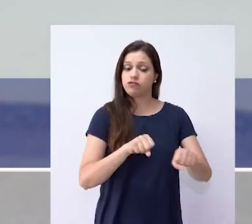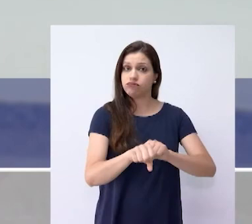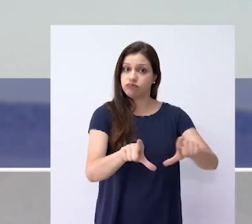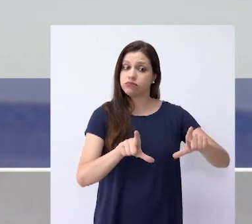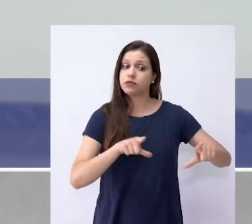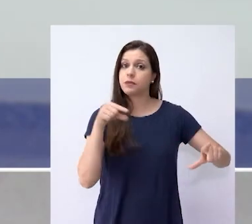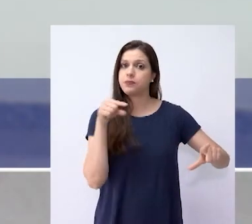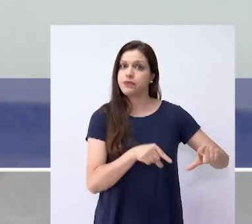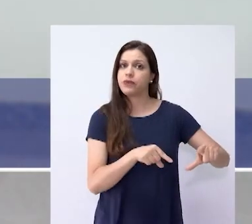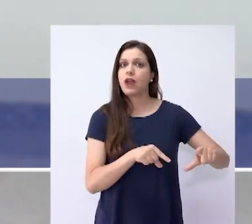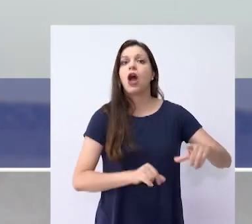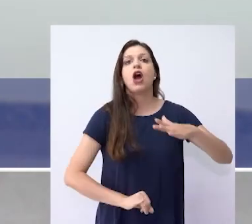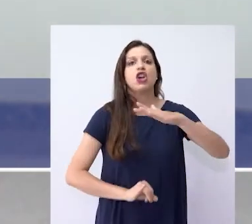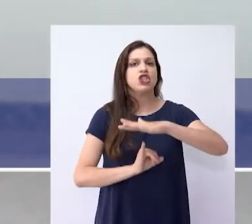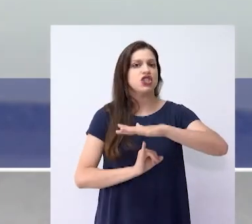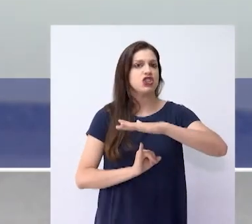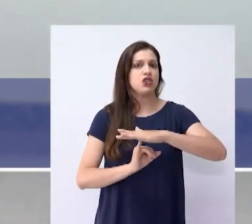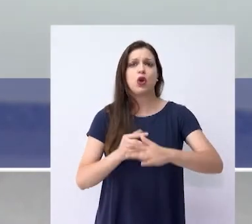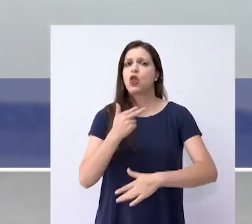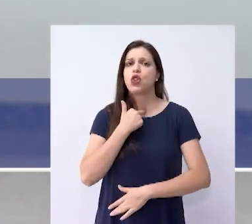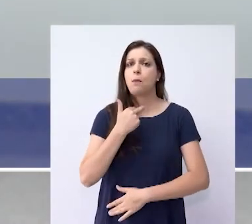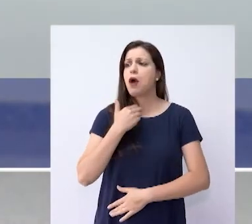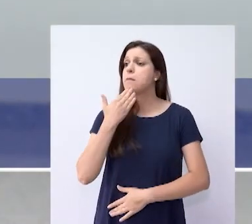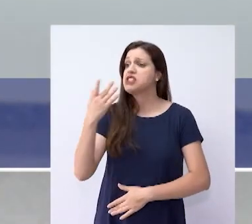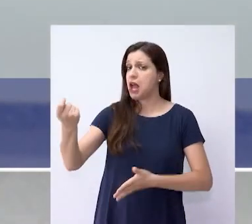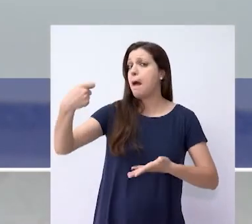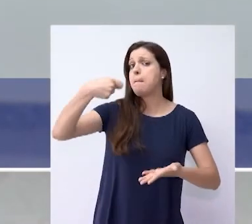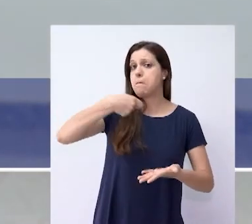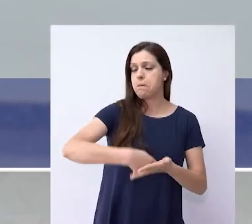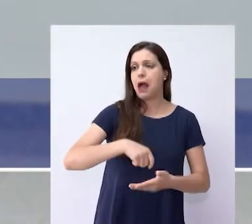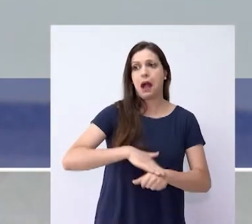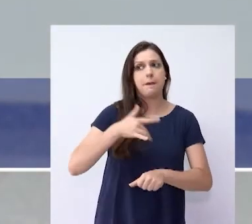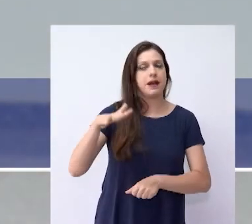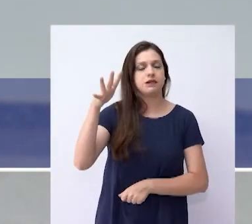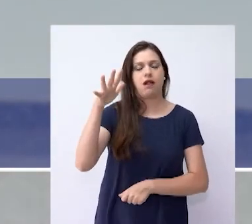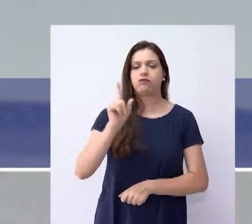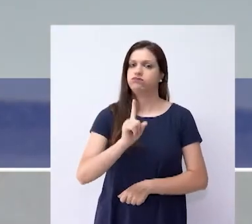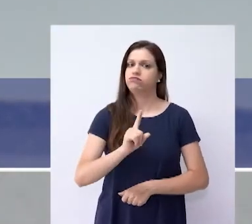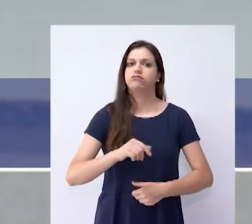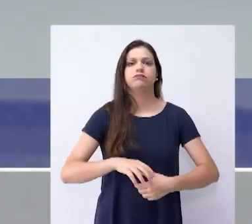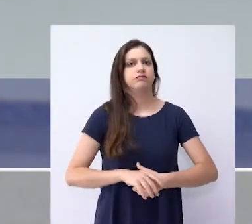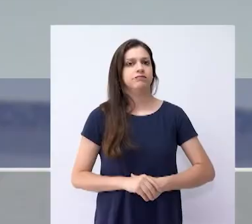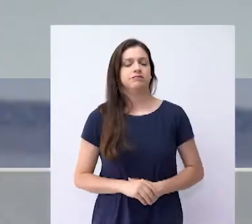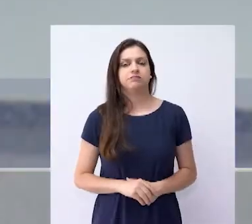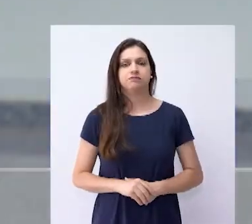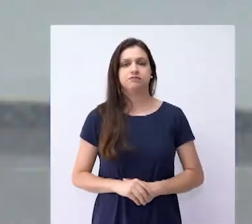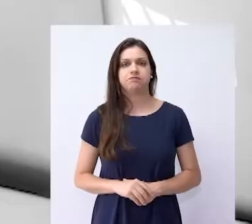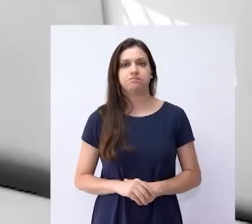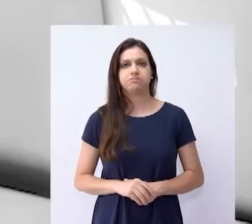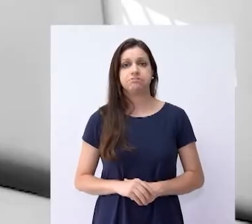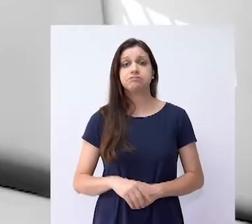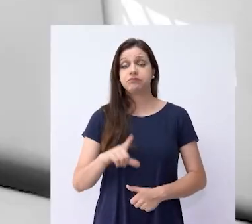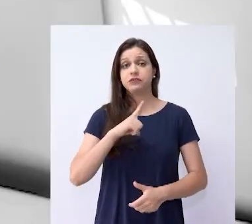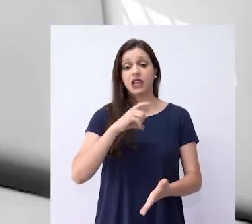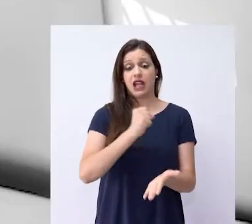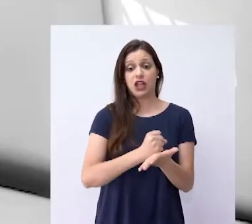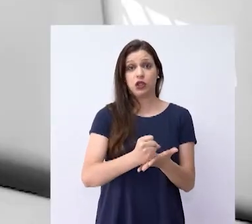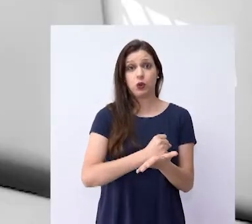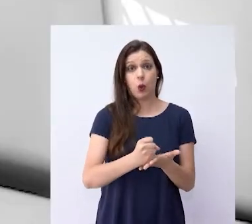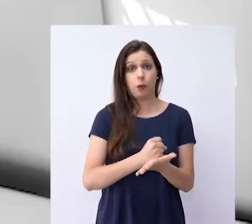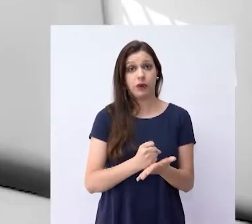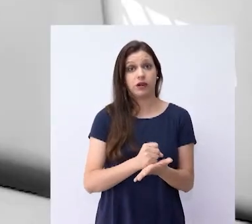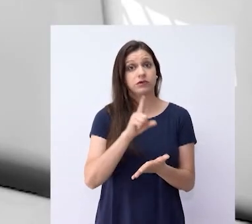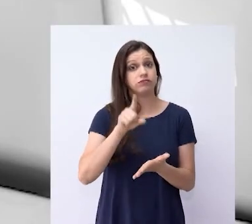diploma, a instituição não poderá cobrar nenhum valor a mais por esse serviço. Em relação